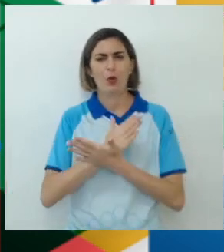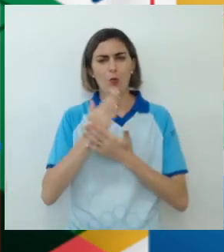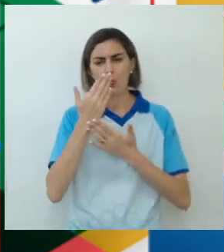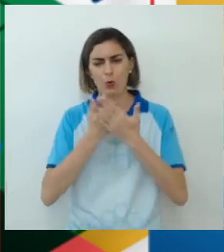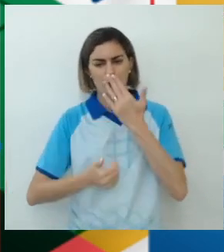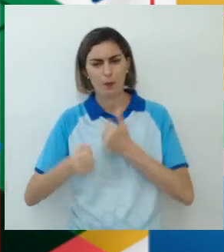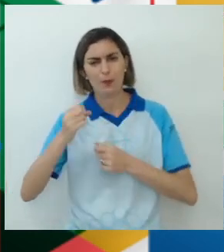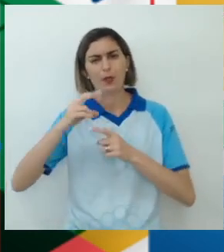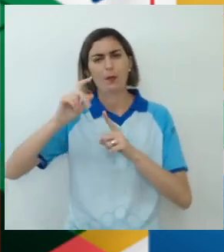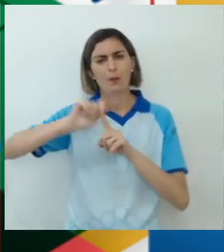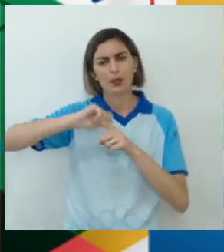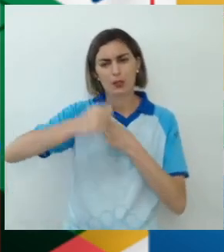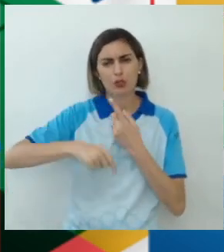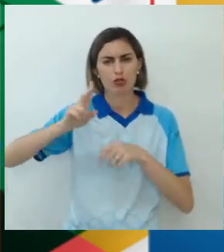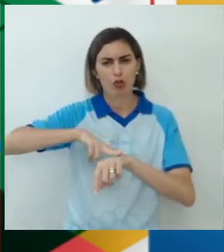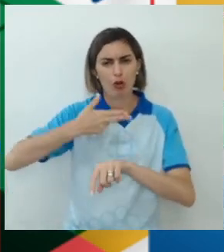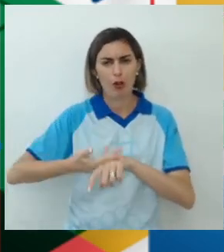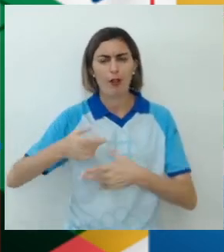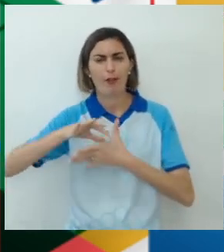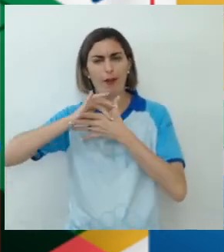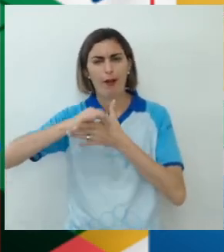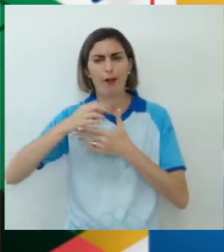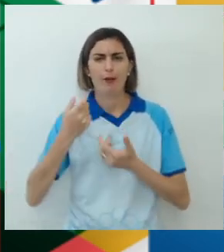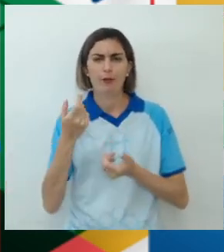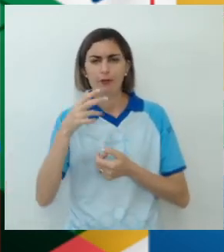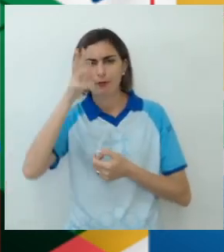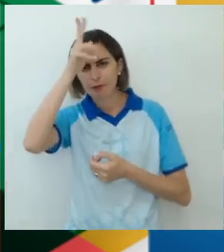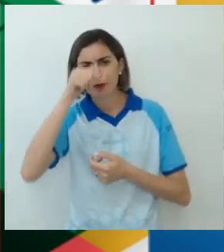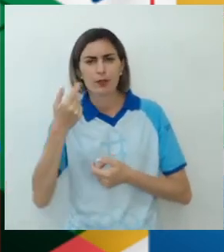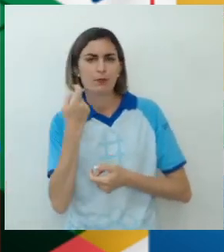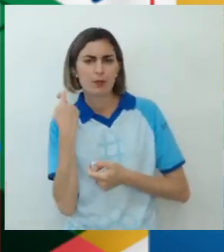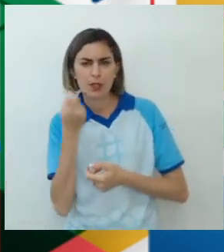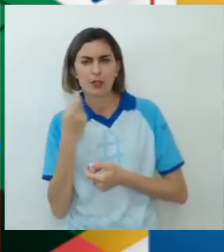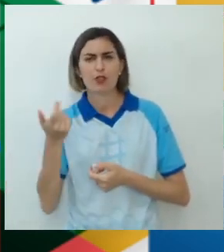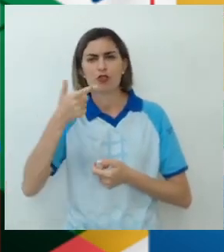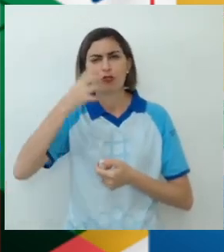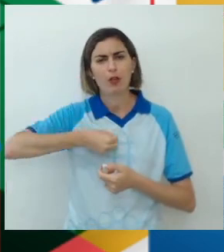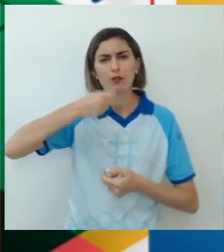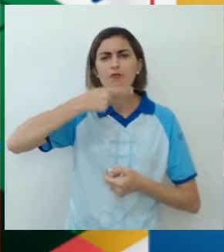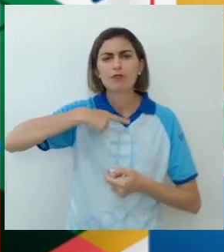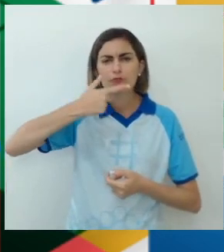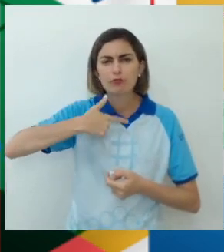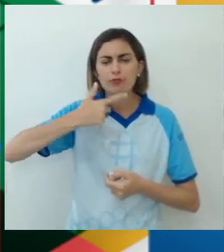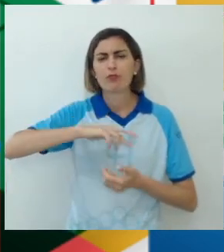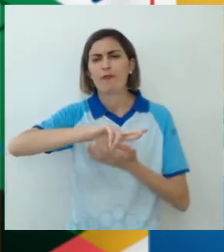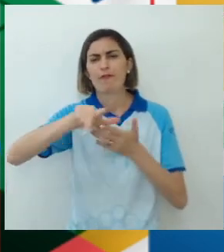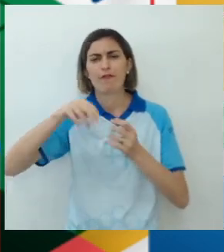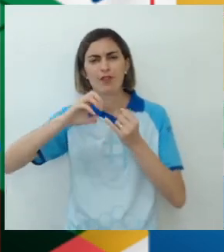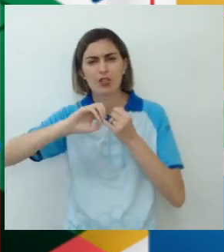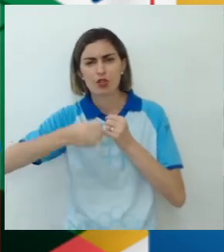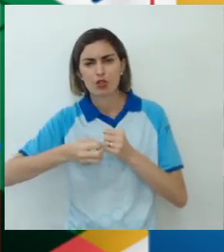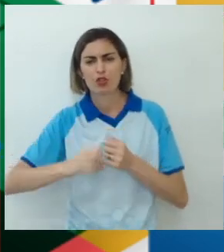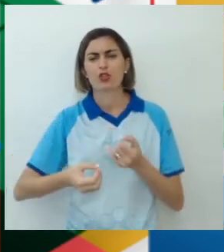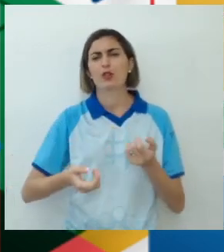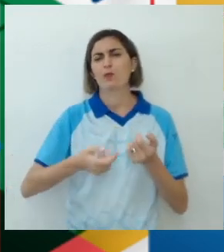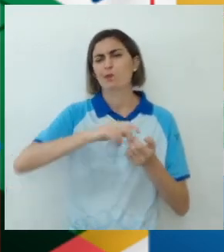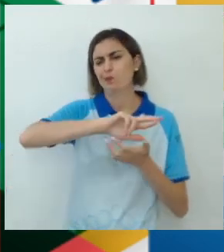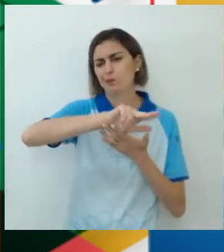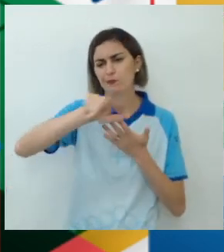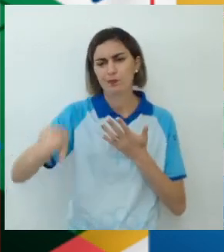chocolate, carnes, frangos, peixes, leites, queijos, leguminosas como feijão, lentilha, grão de